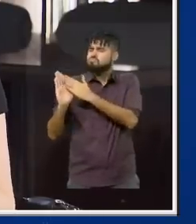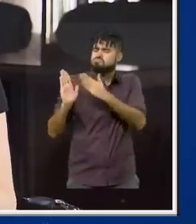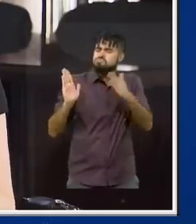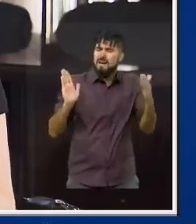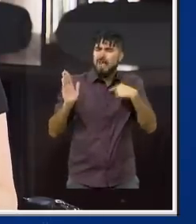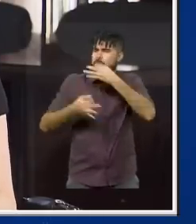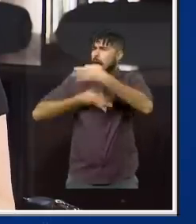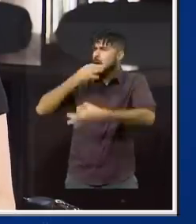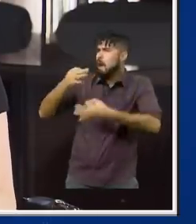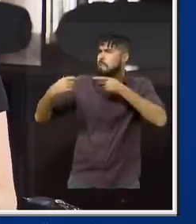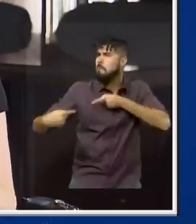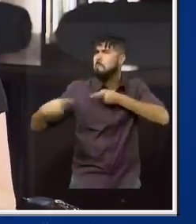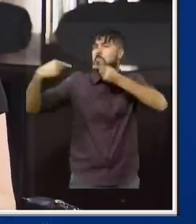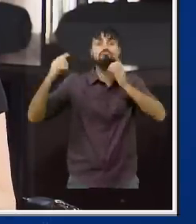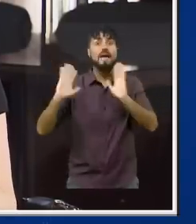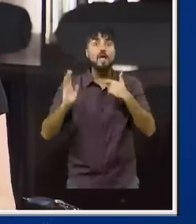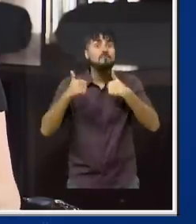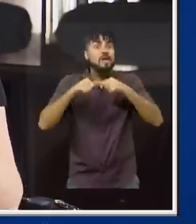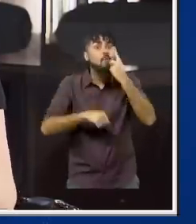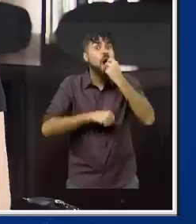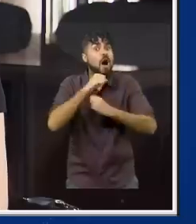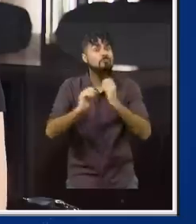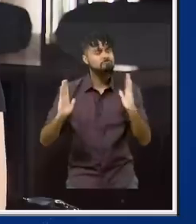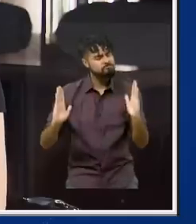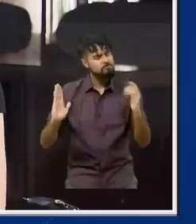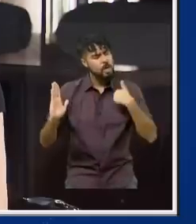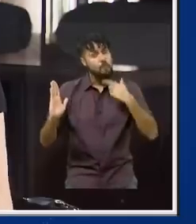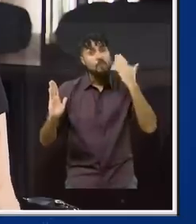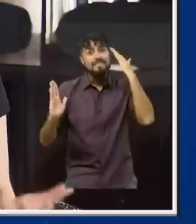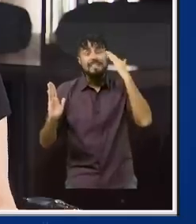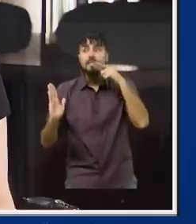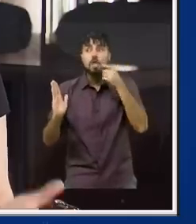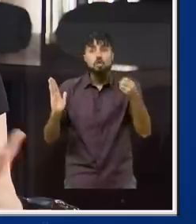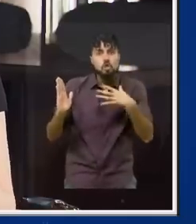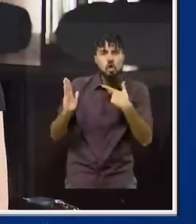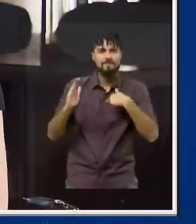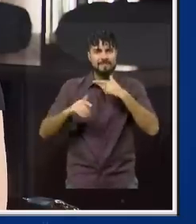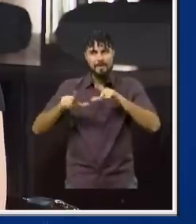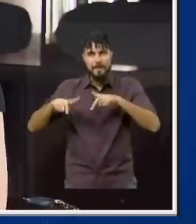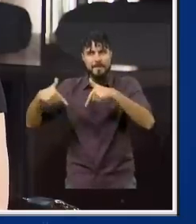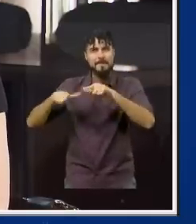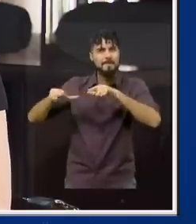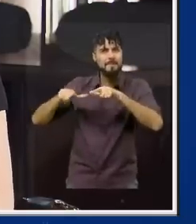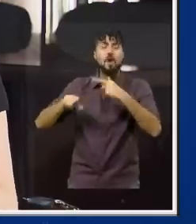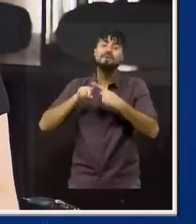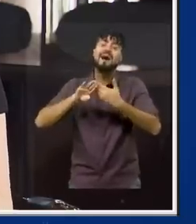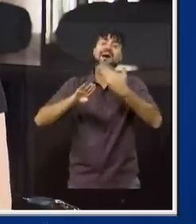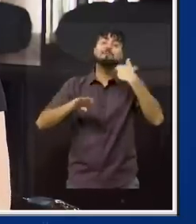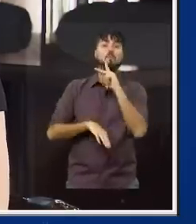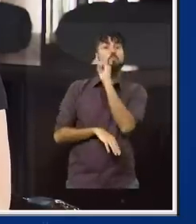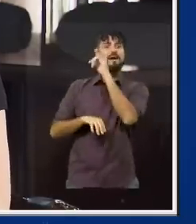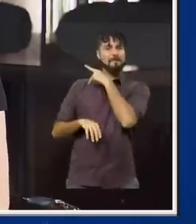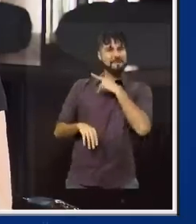bota e mulher competente e não e mulher que diz que apoia a lava-jato e agora para apoia